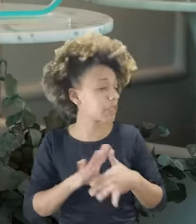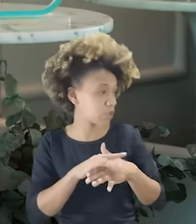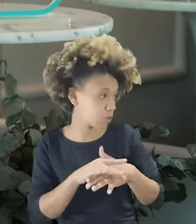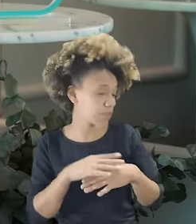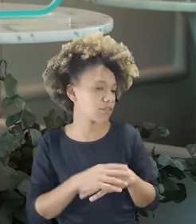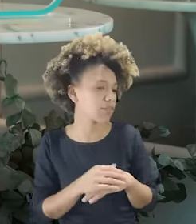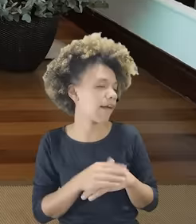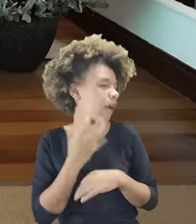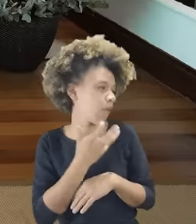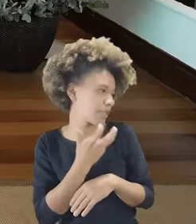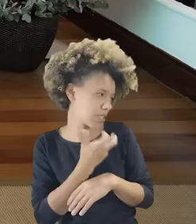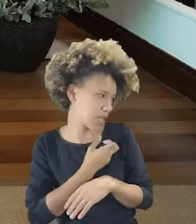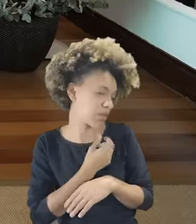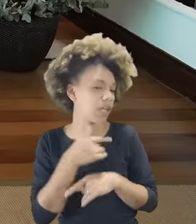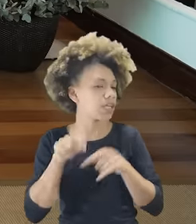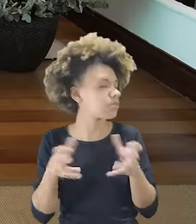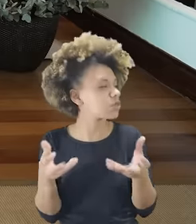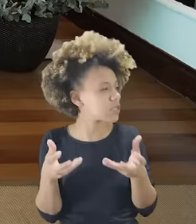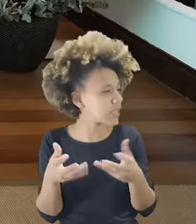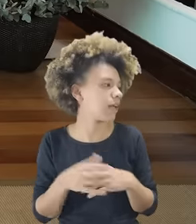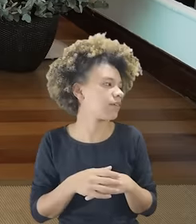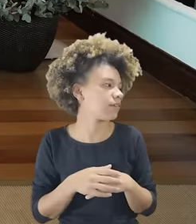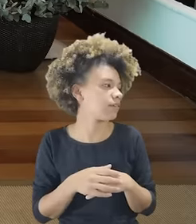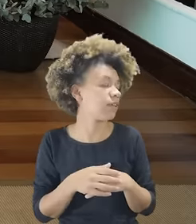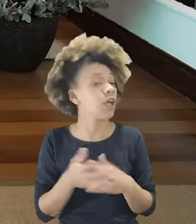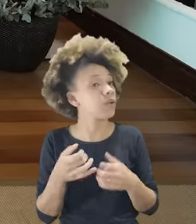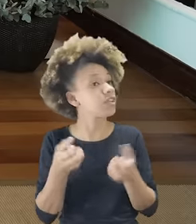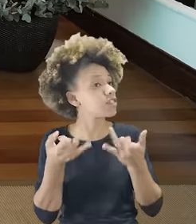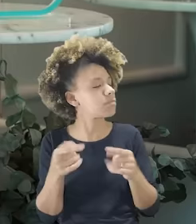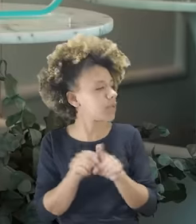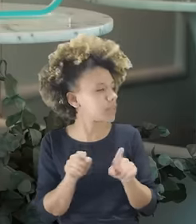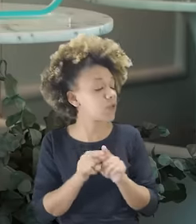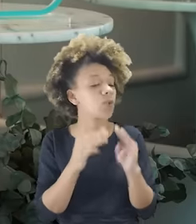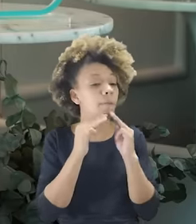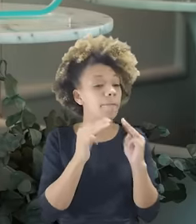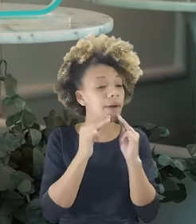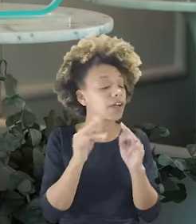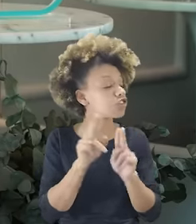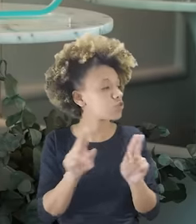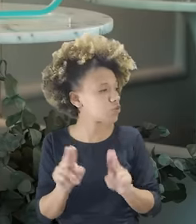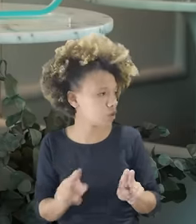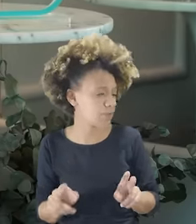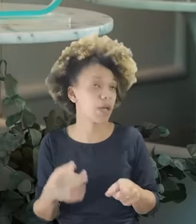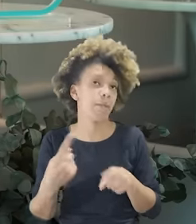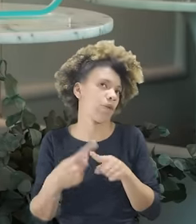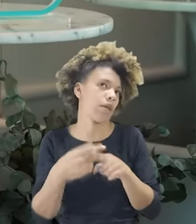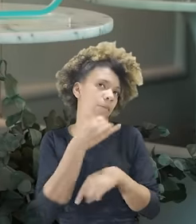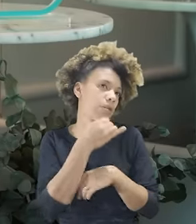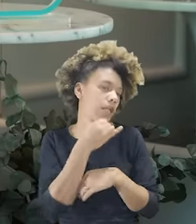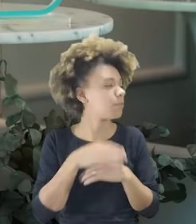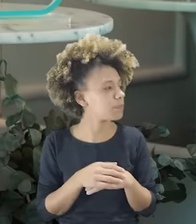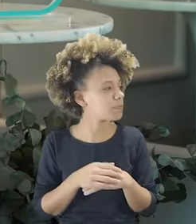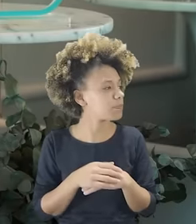doenças são muito romantizadas e as pessoas querem ter eu queria que você falasse um pouco do marketing dos nomes porque por